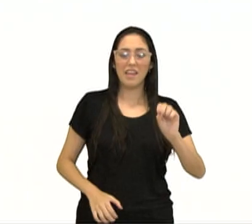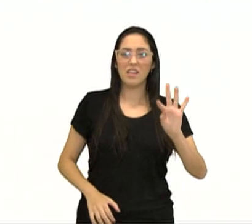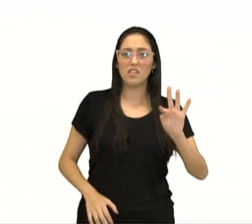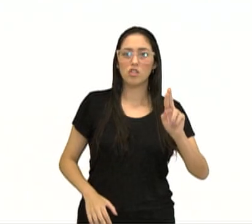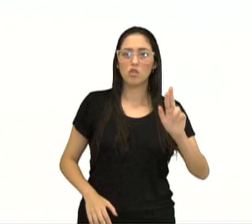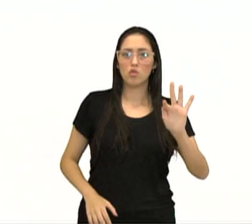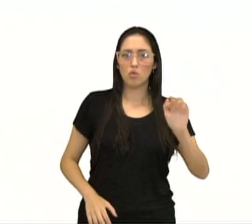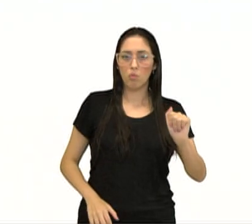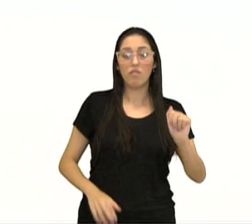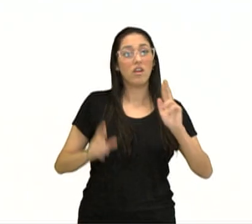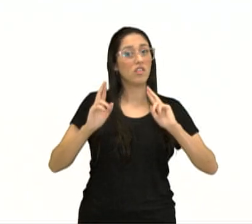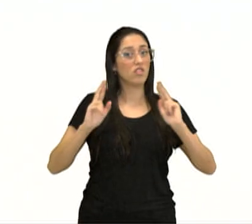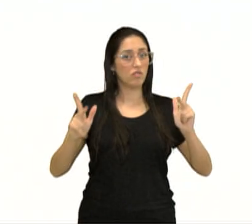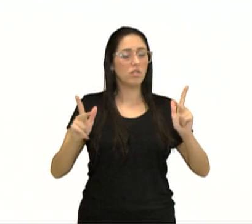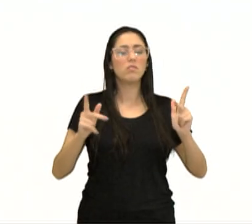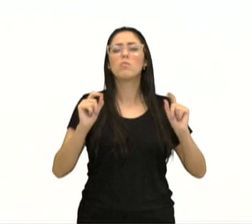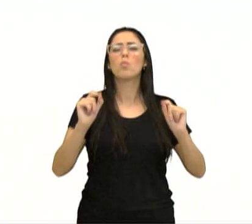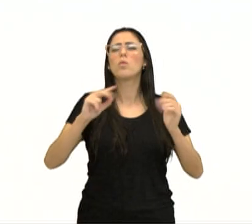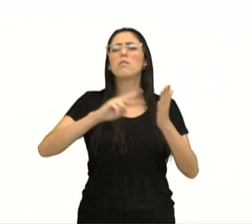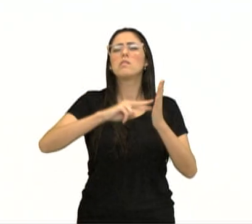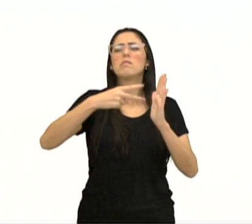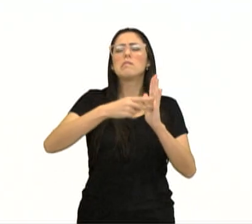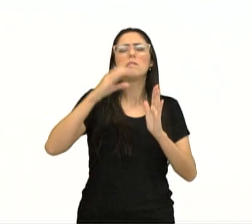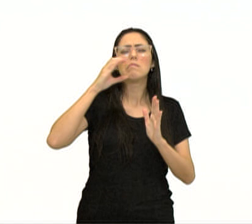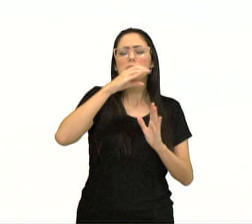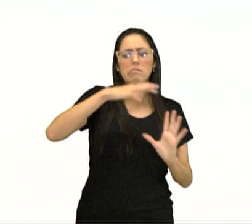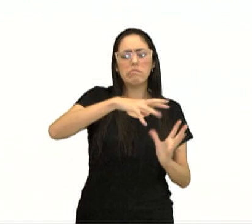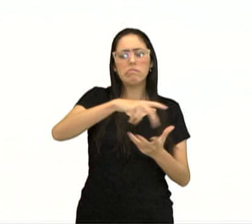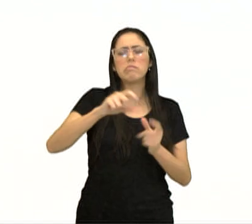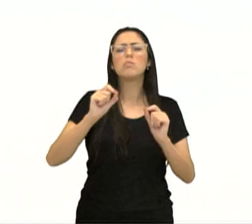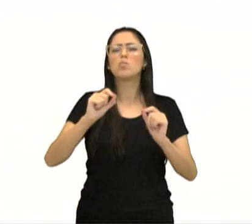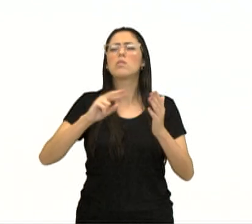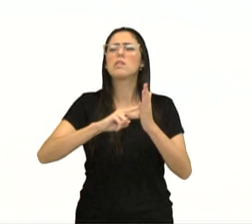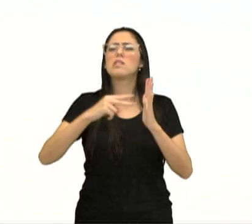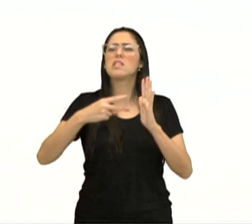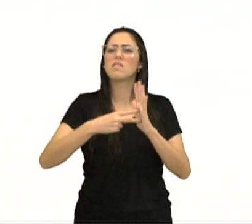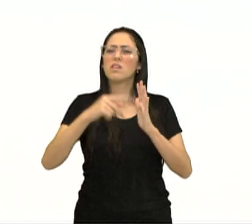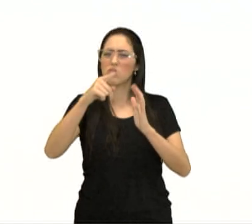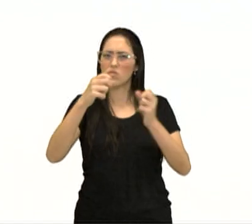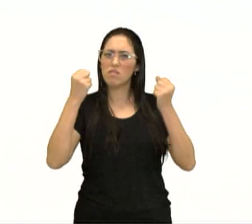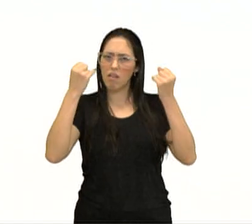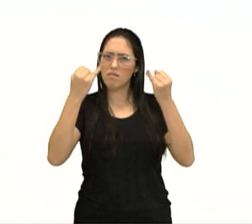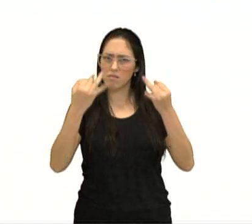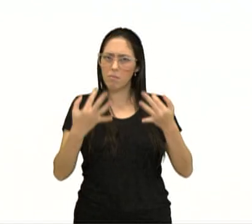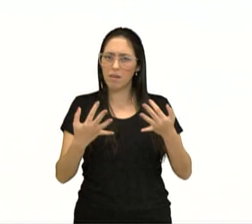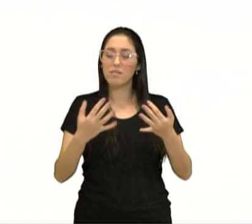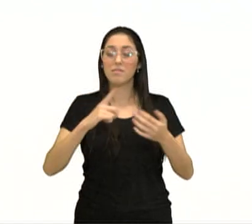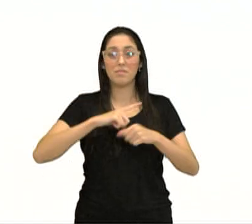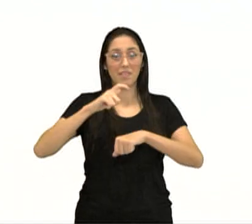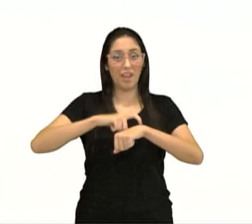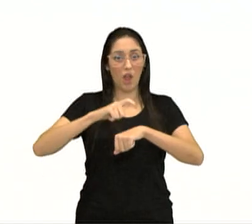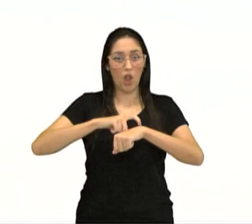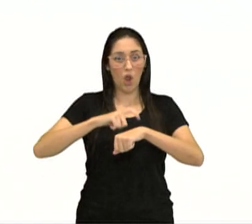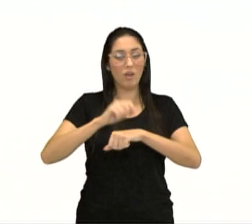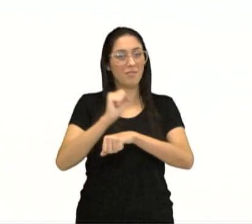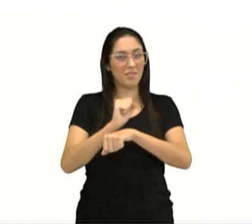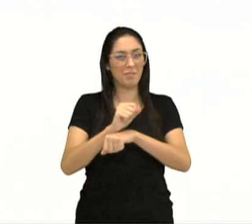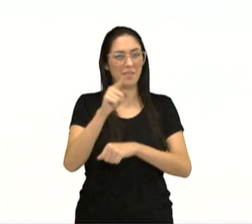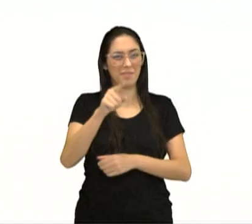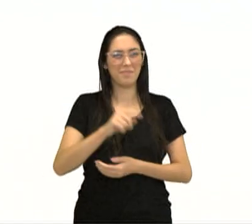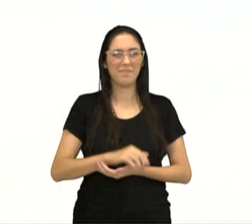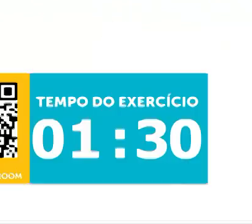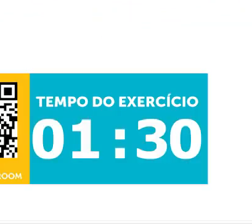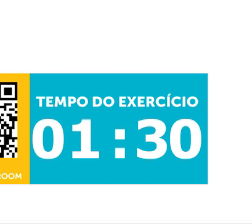sinônimos, defina aquecimento global. Então diga o que é aquecimento global. O reloginho está na tela e a gente está aguardando você.